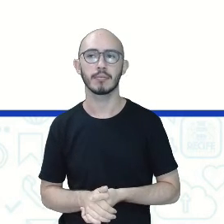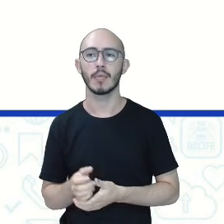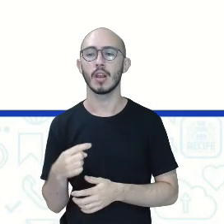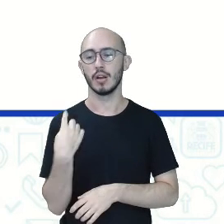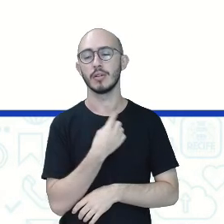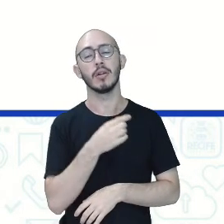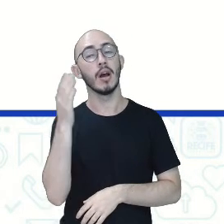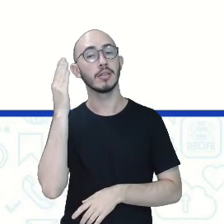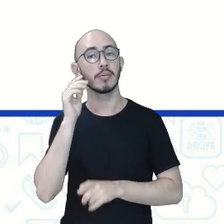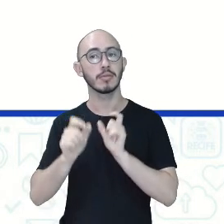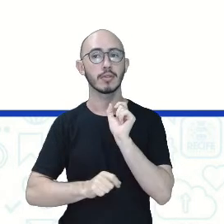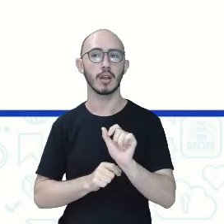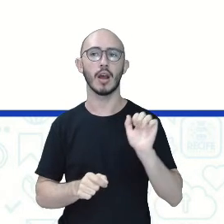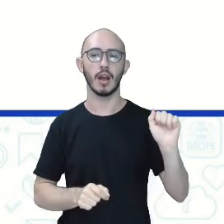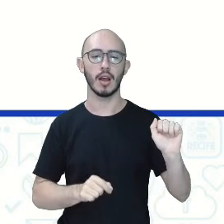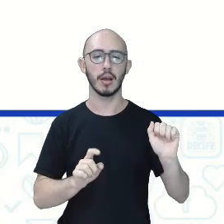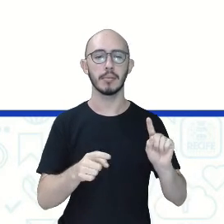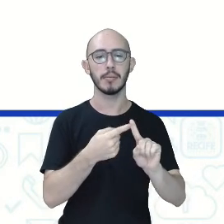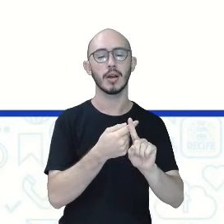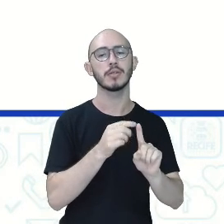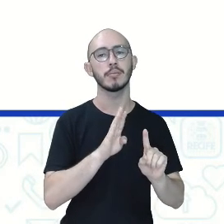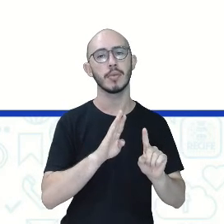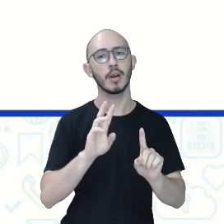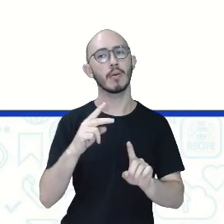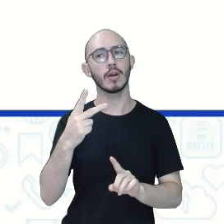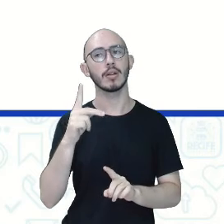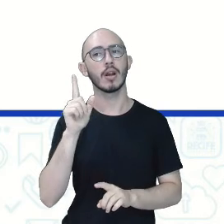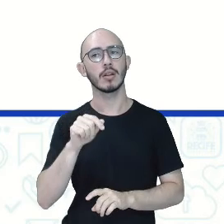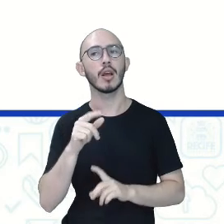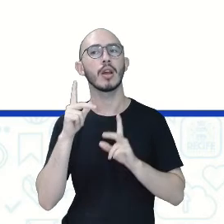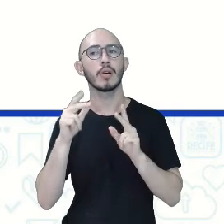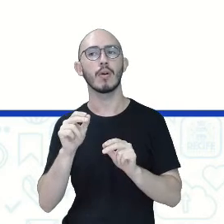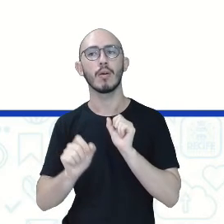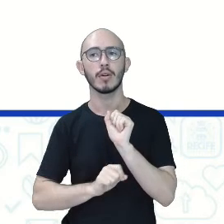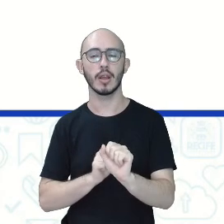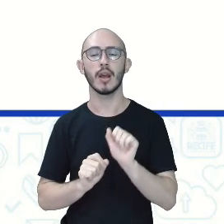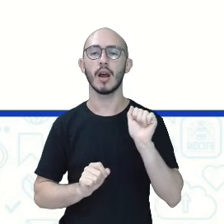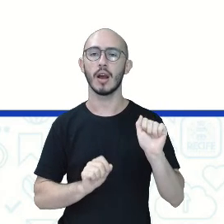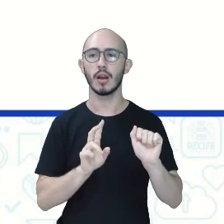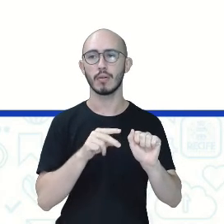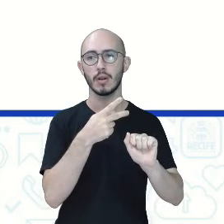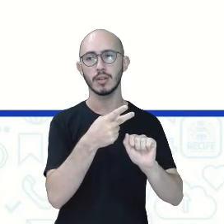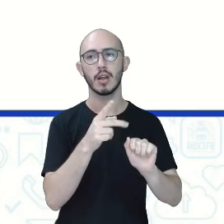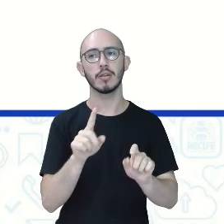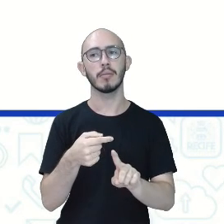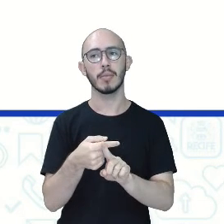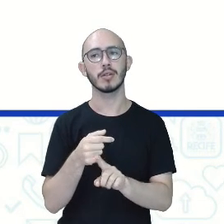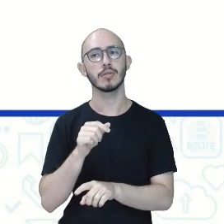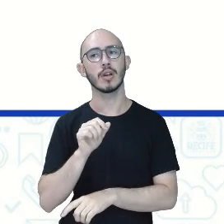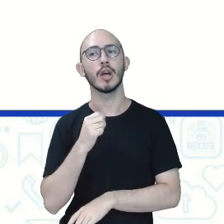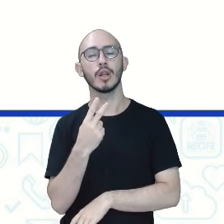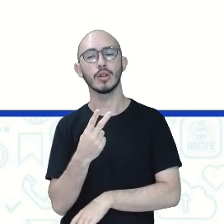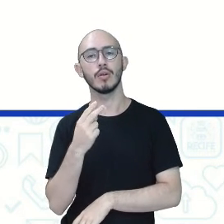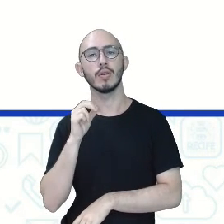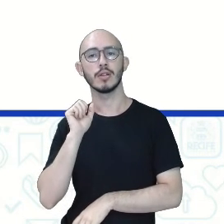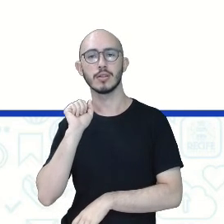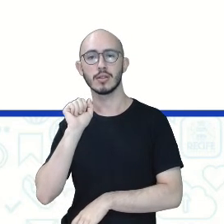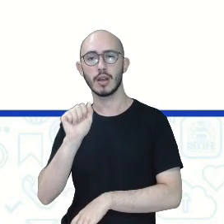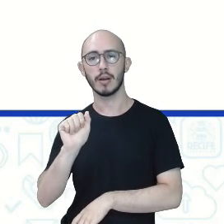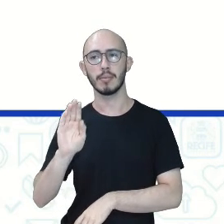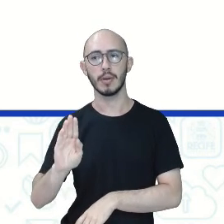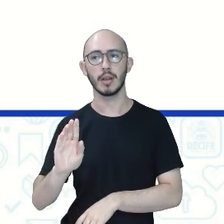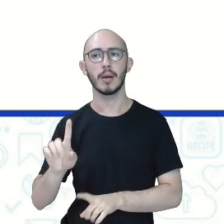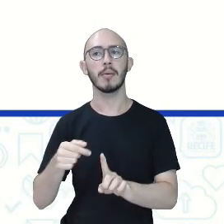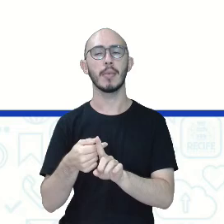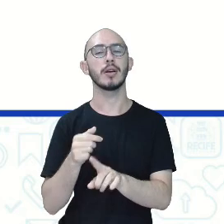sabe que A mais B elevado ao quadrado é igual a A ao quadrado mais 2AB